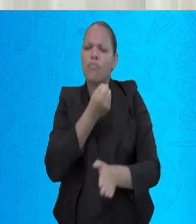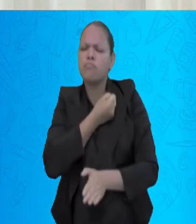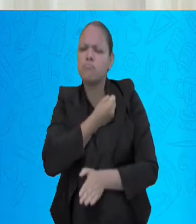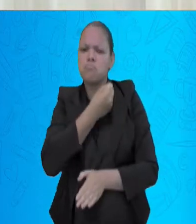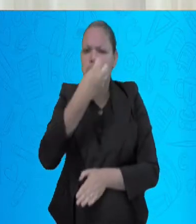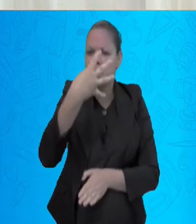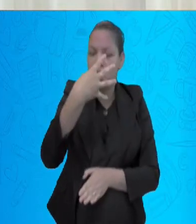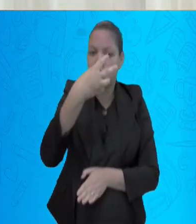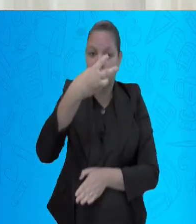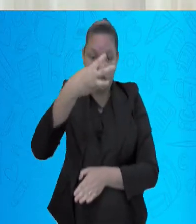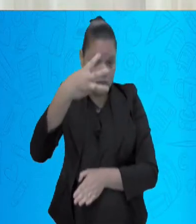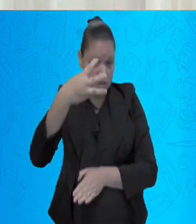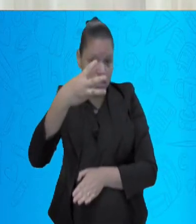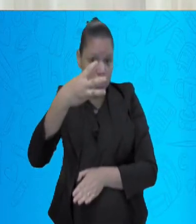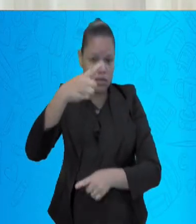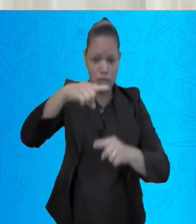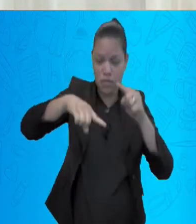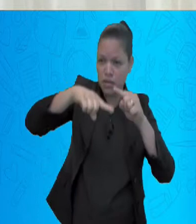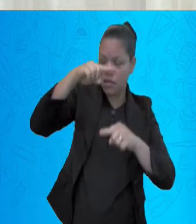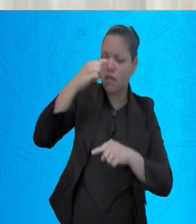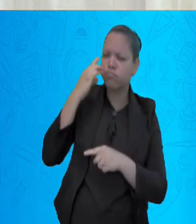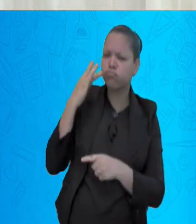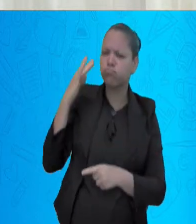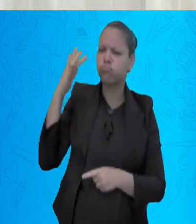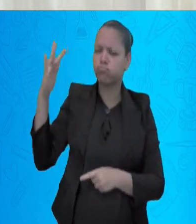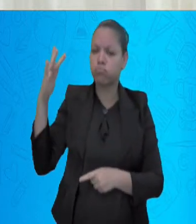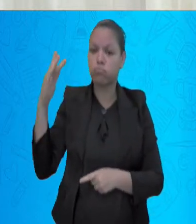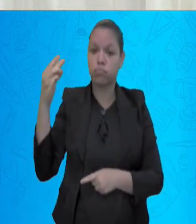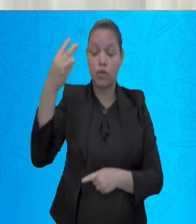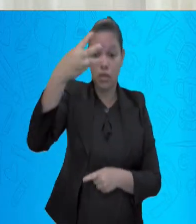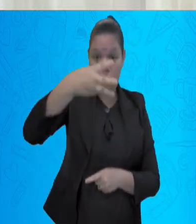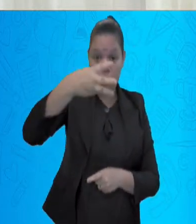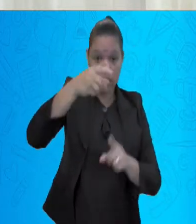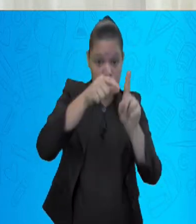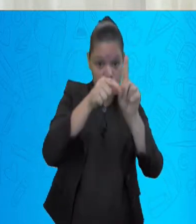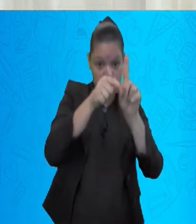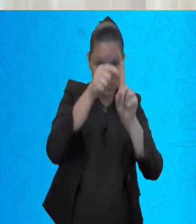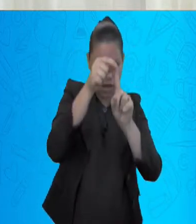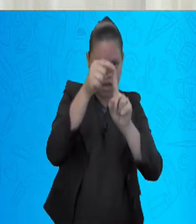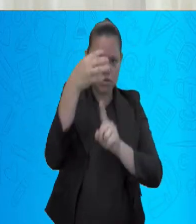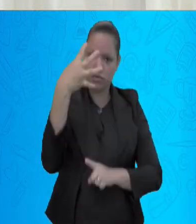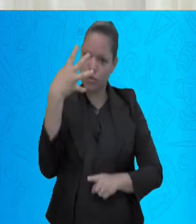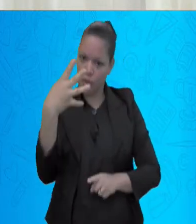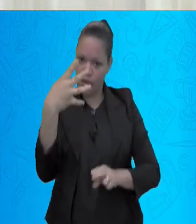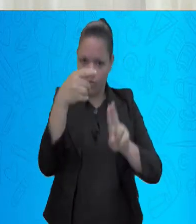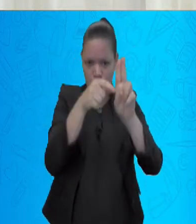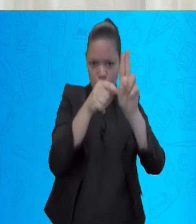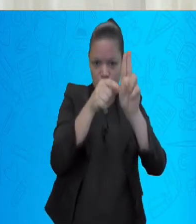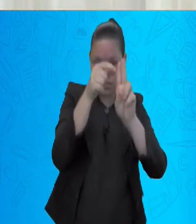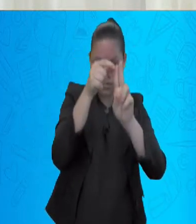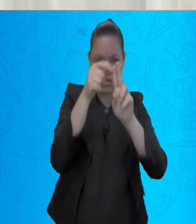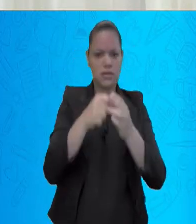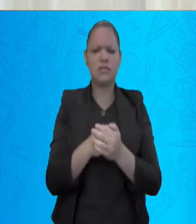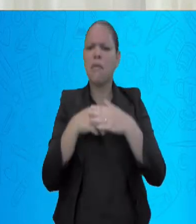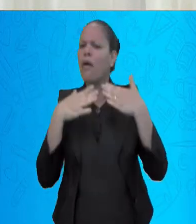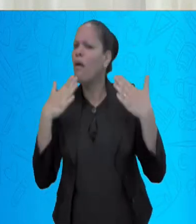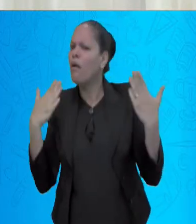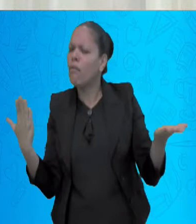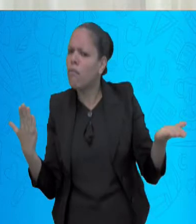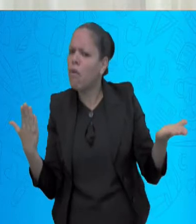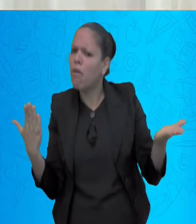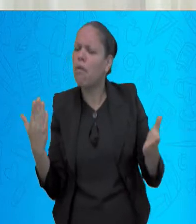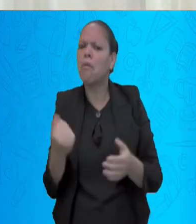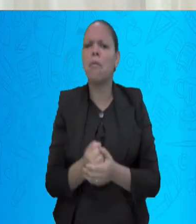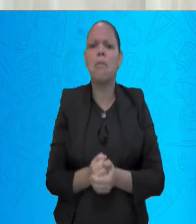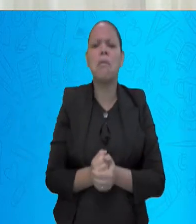material dourado seria simplesmente assim, 3 unidades e 4 dezenas. Qual outra informação que nós podemos